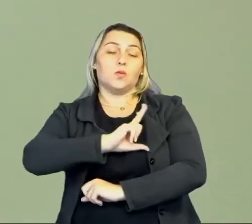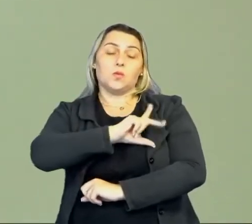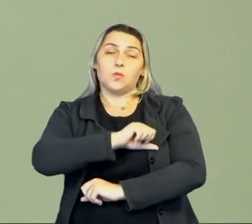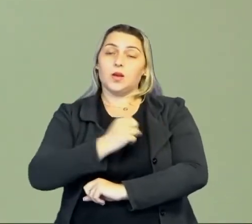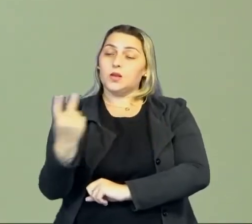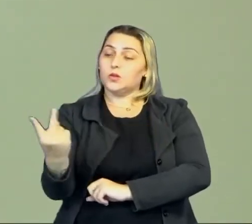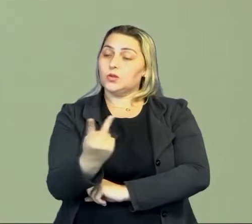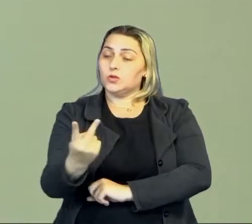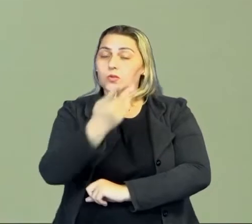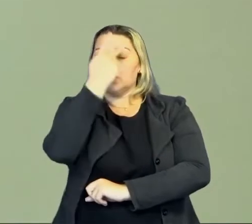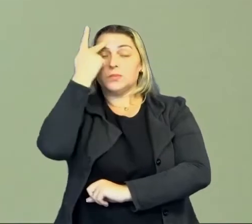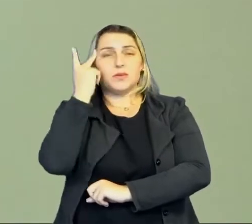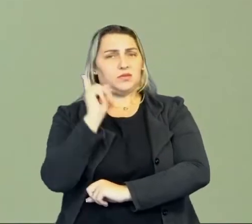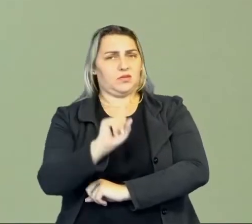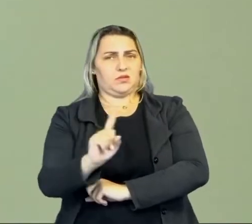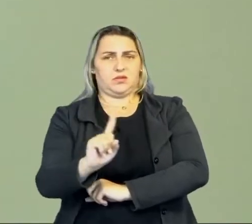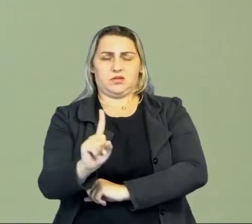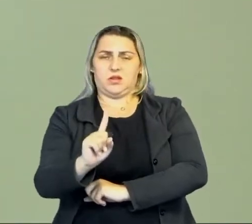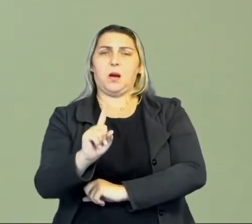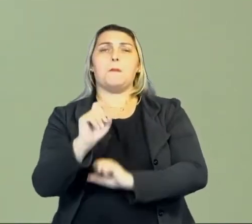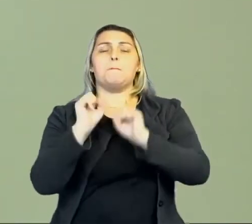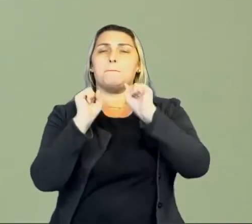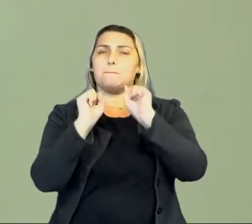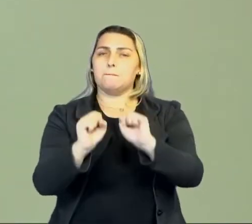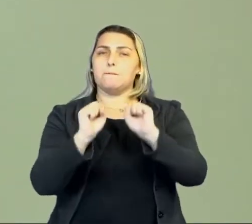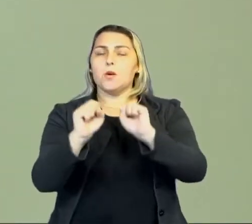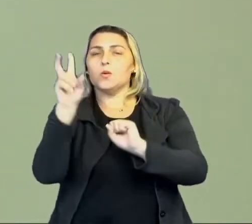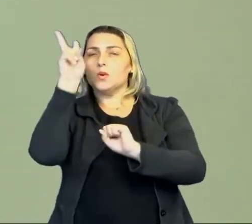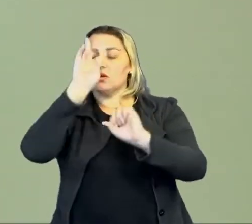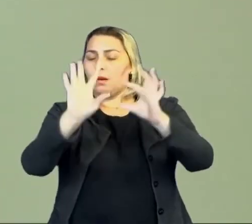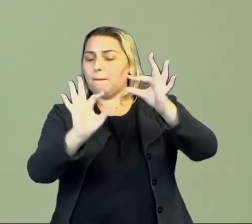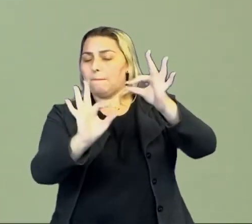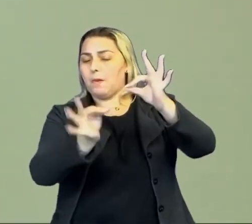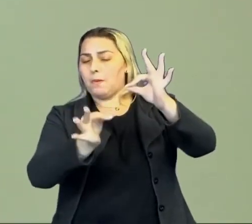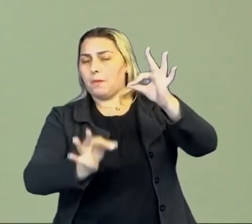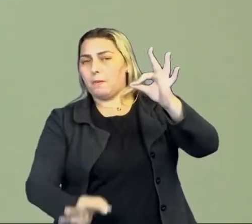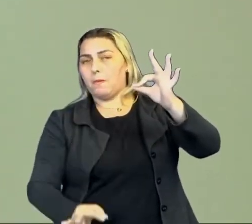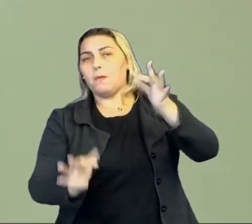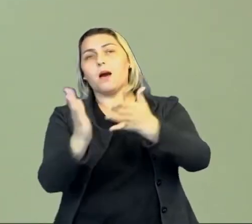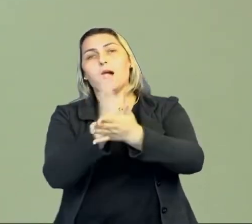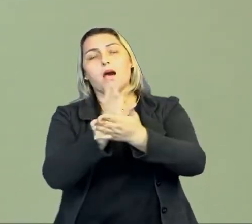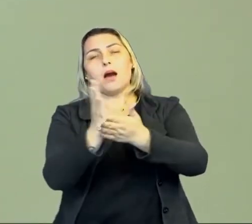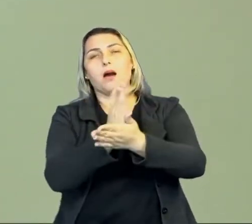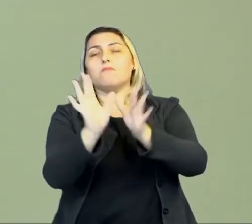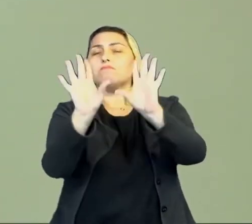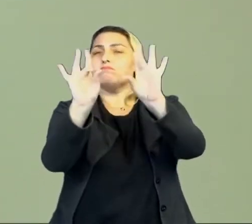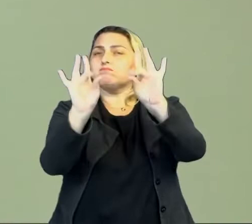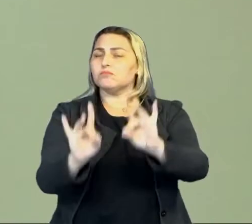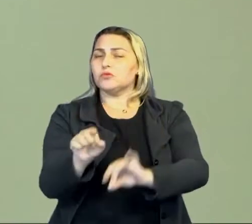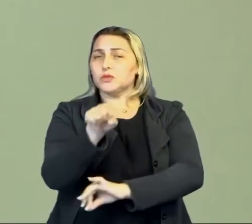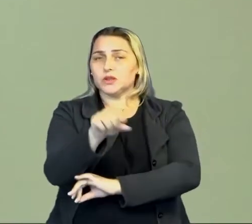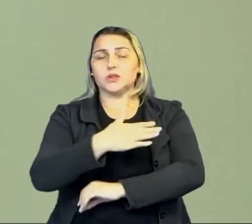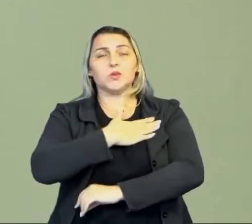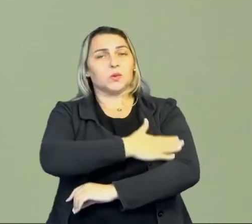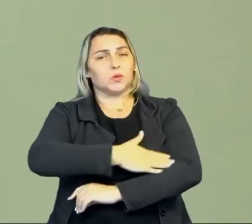entre duas pessoas, né? O romance ele pode ser uma história longa, né, de alguma coisa que você